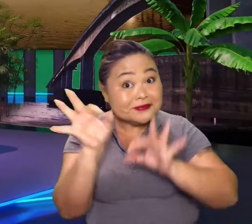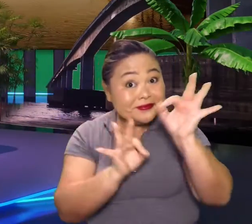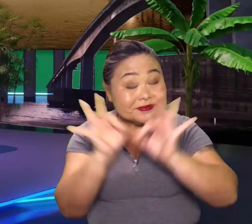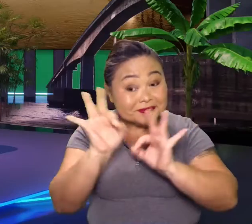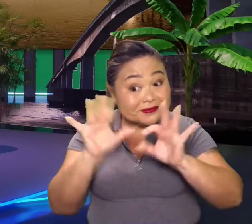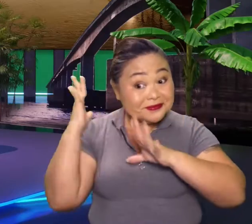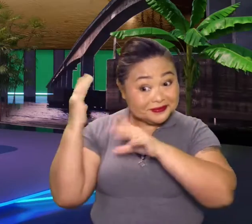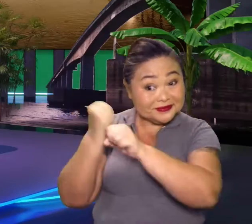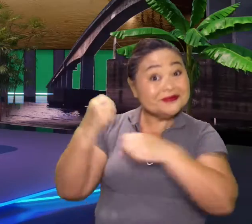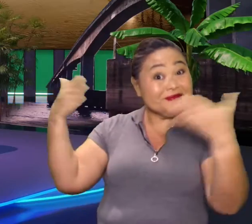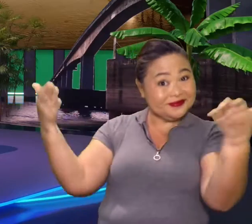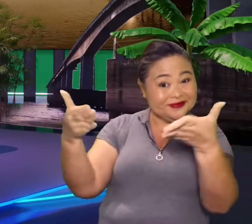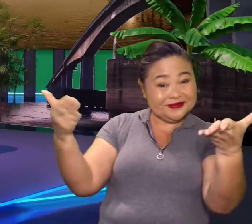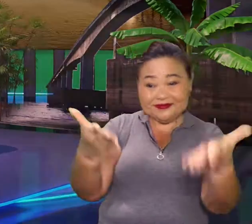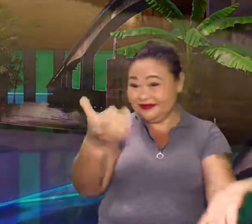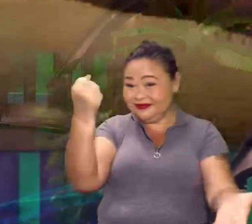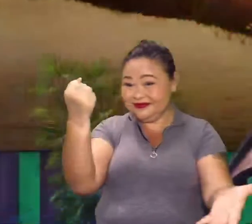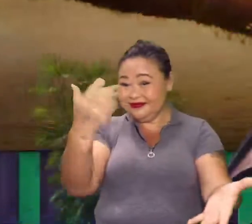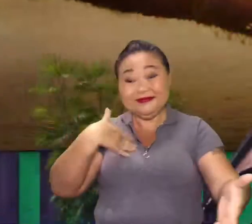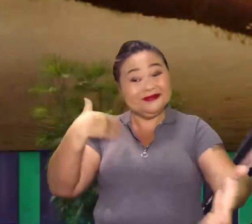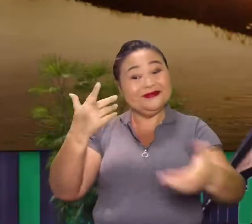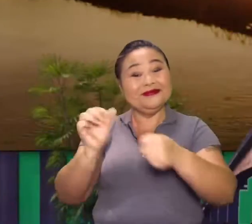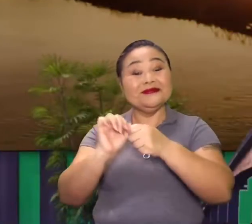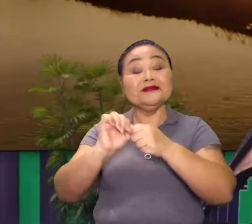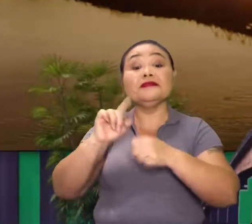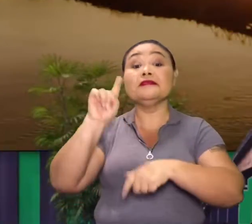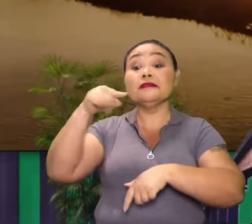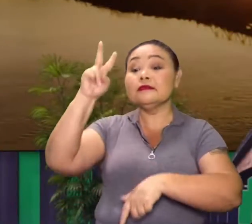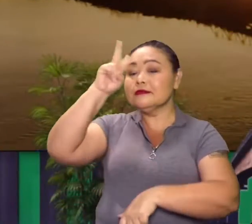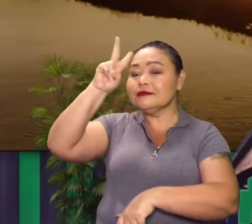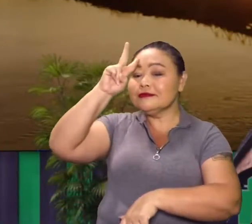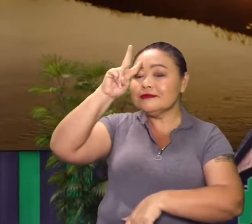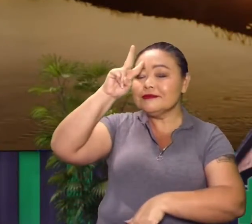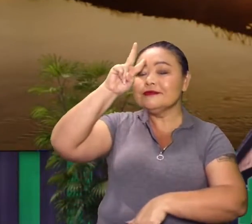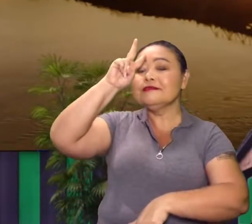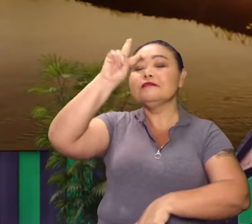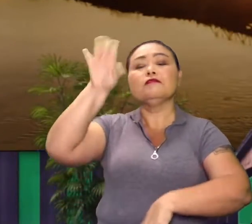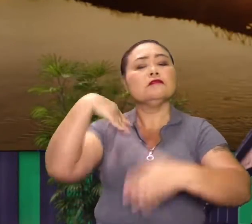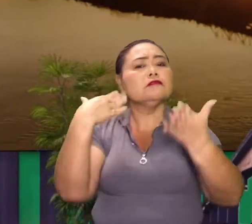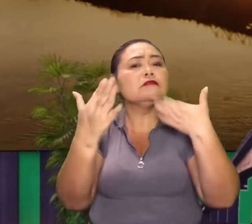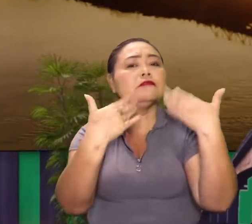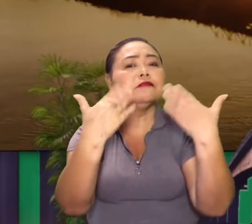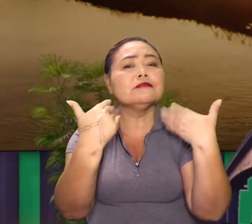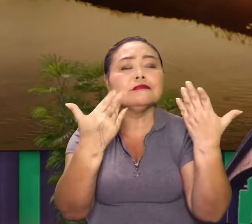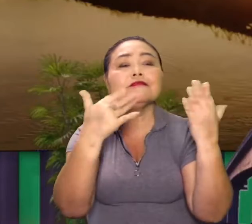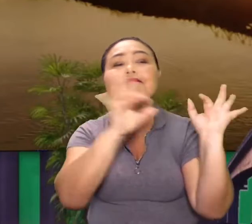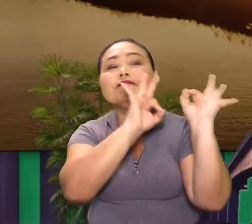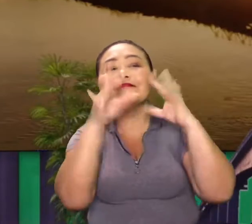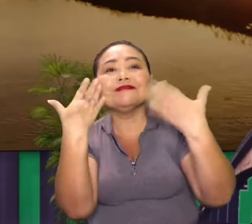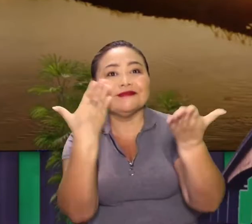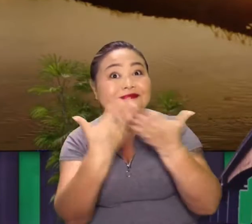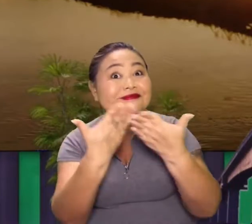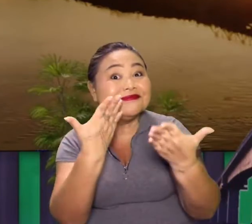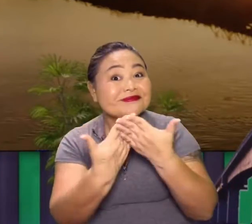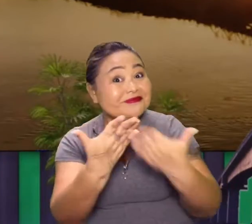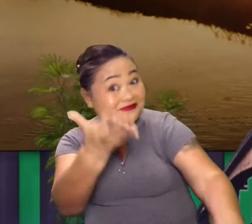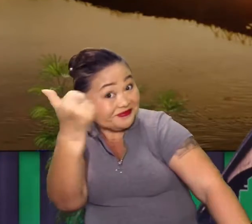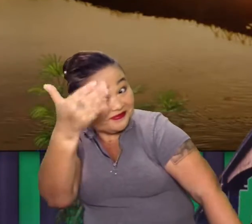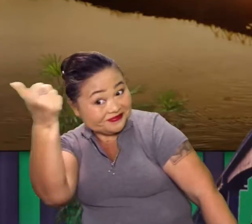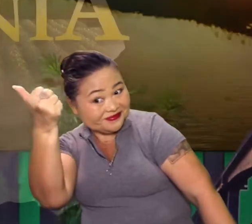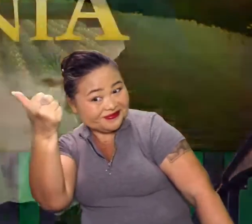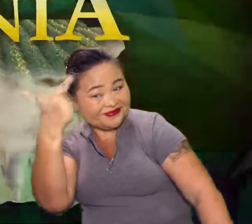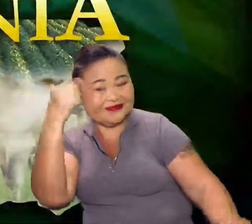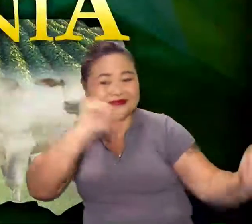para a nossa revisão de hoje? Vamos lá trabalhar um pouquinho, relembrar o que conversamos durante essas aulas. Vamos